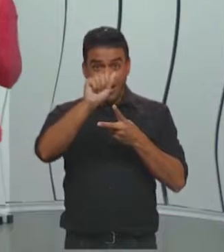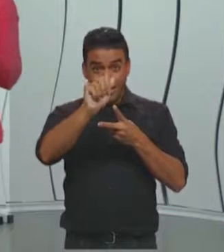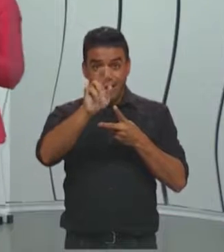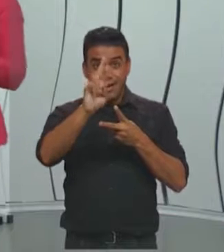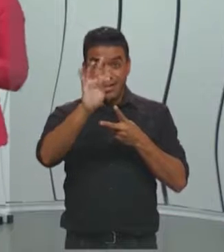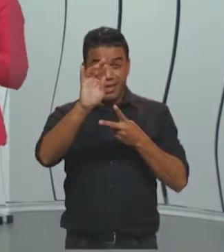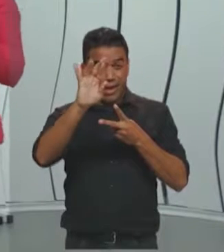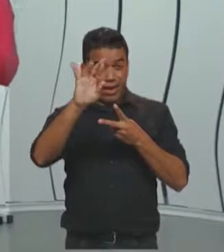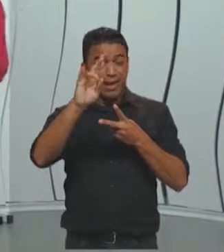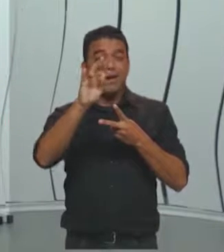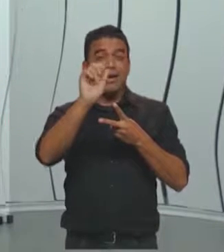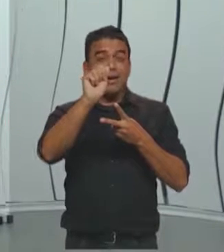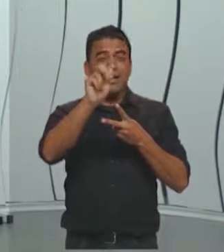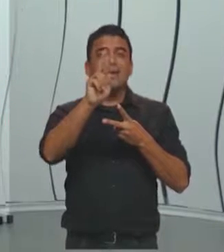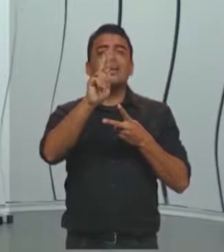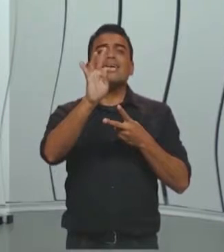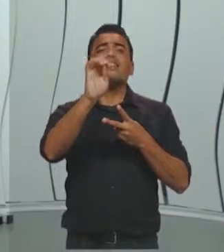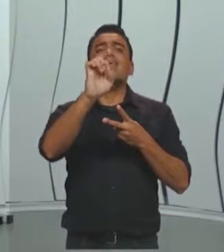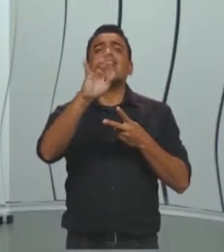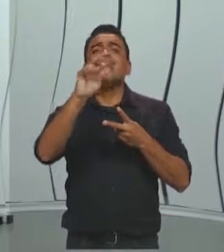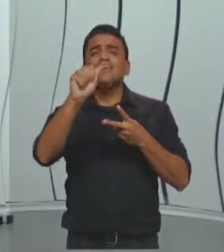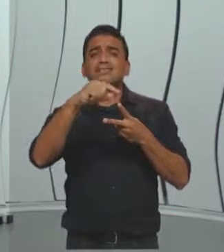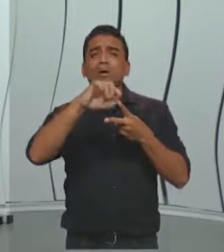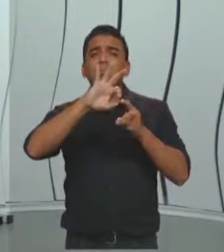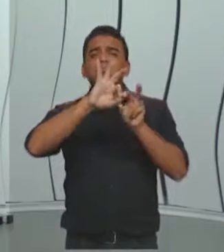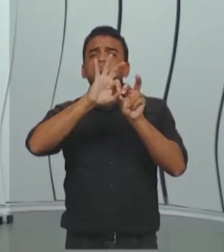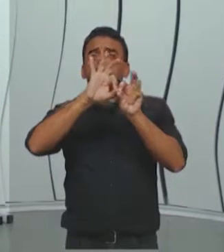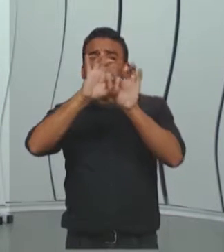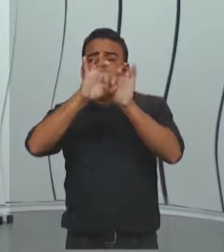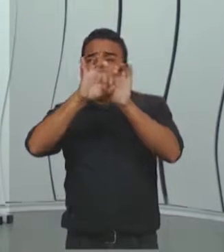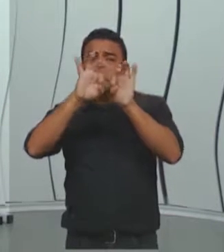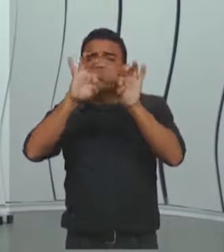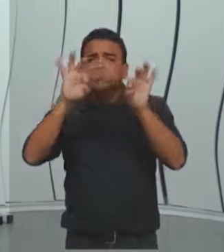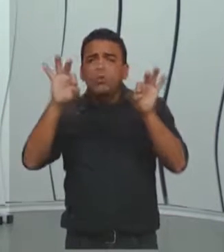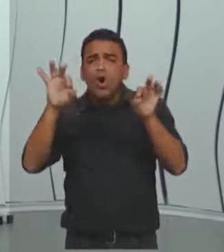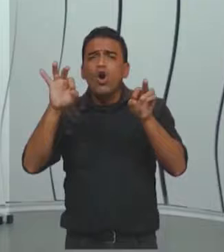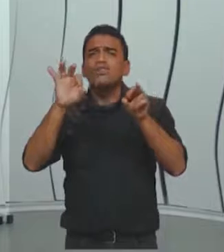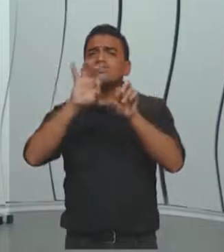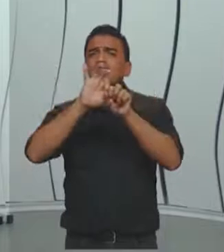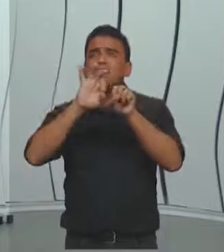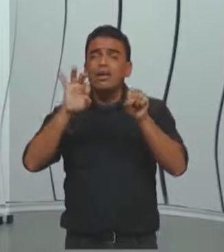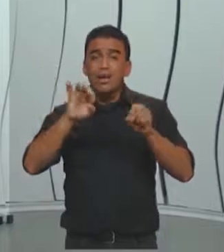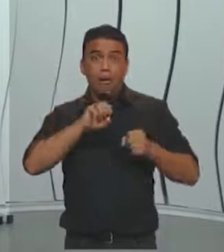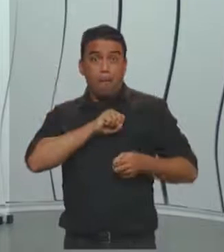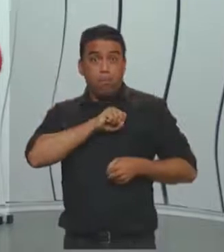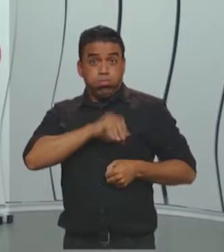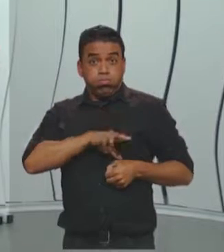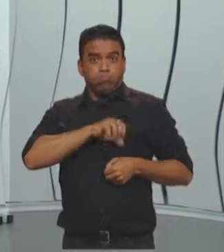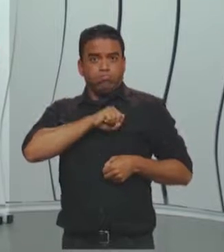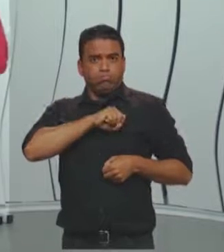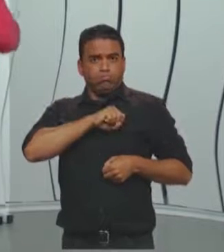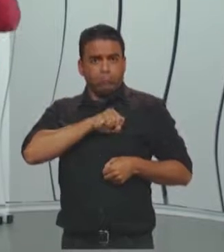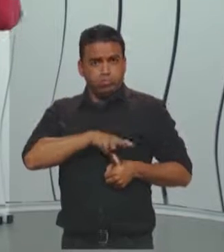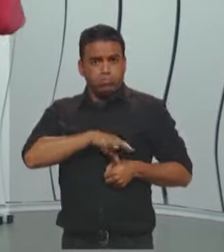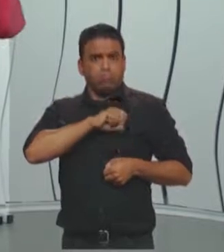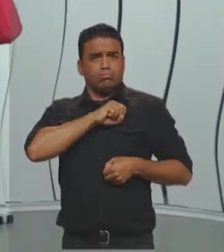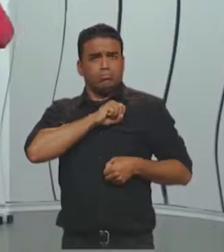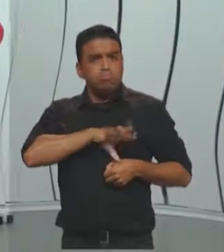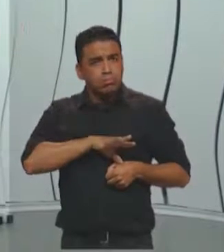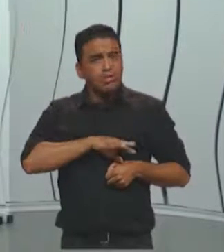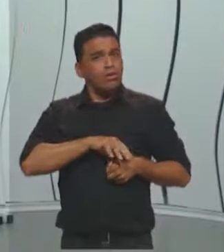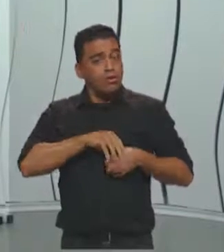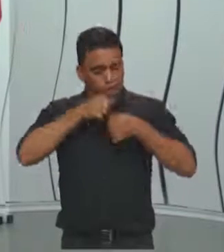mais grossas, mais espessas, até mesmo pelo trabalho que ela faz, que é o de bombear, de levar esse